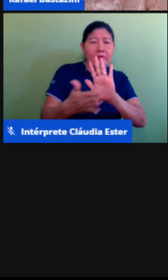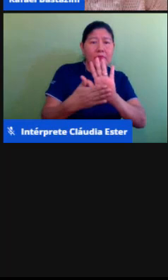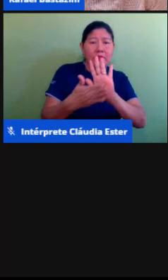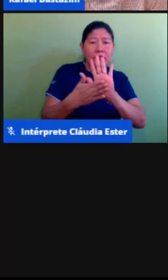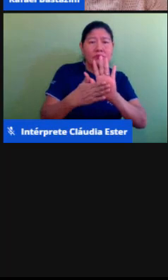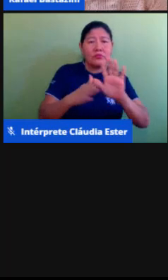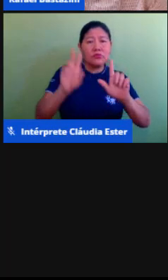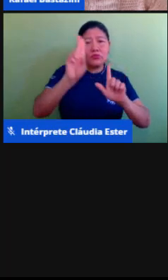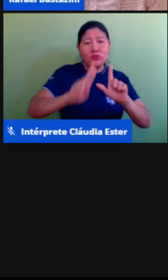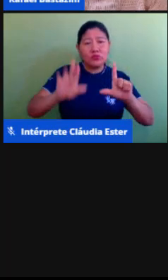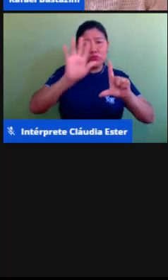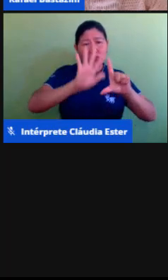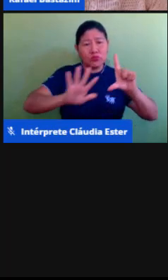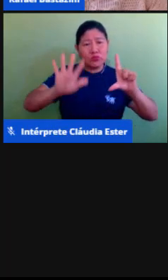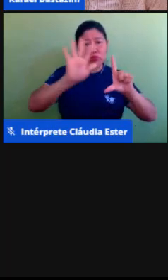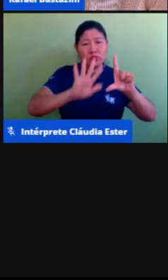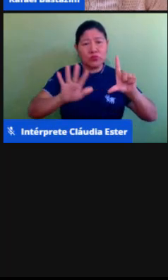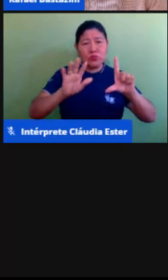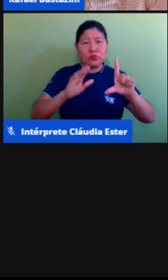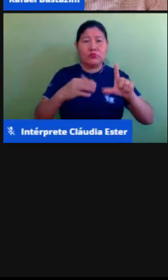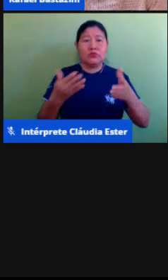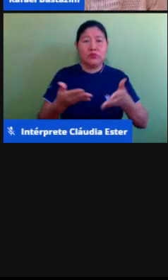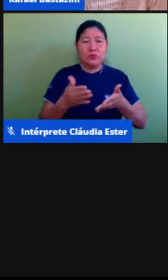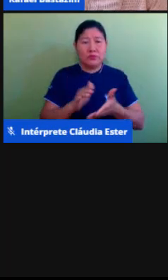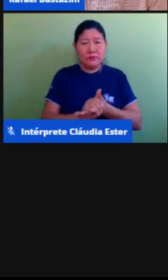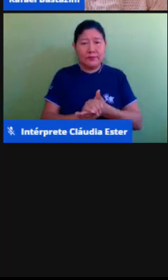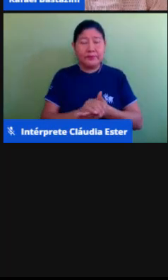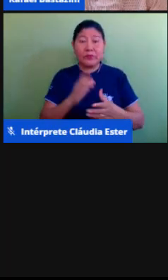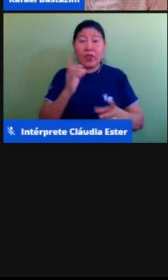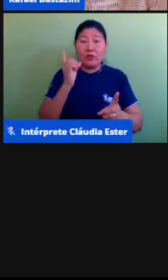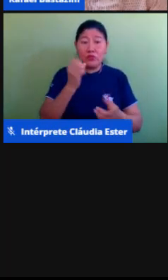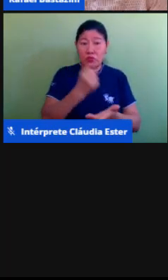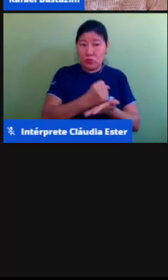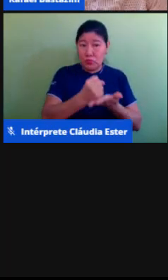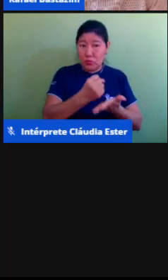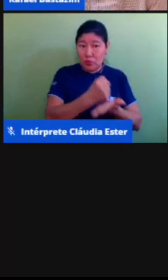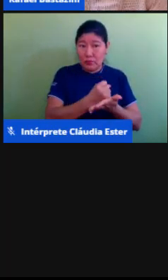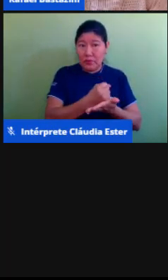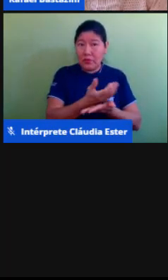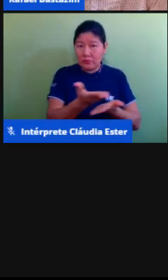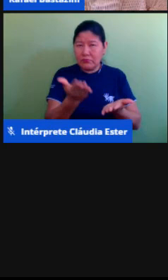sua elaboração. Em relação ao nosso documento, vocês já